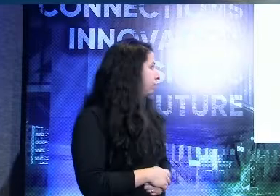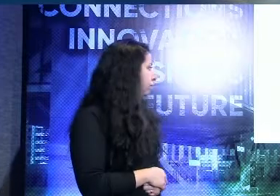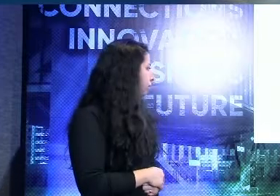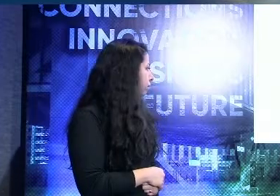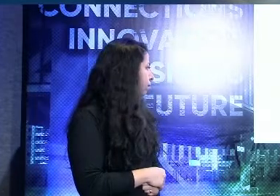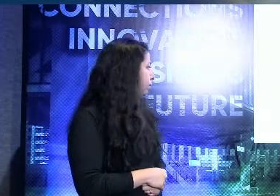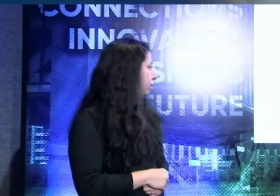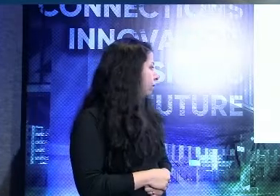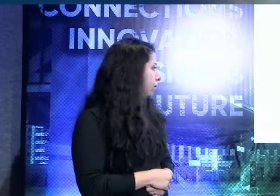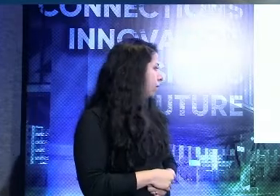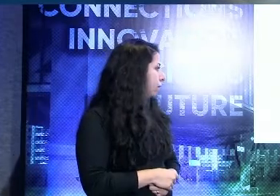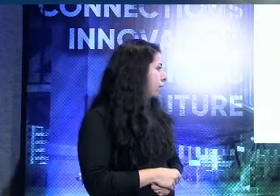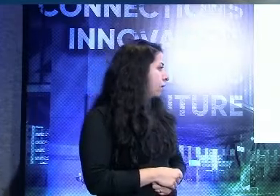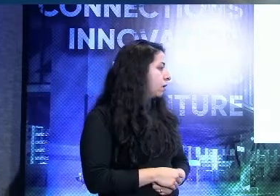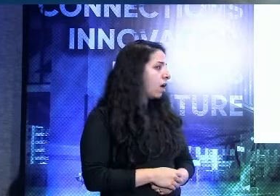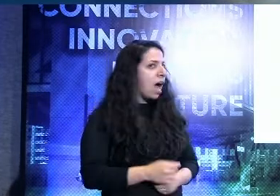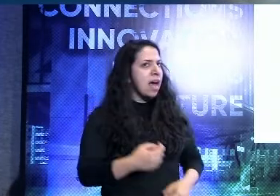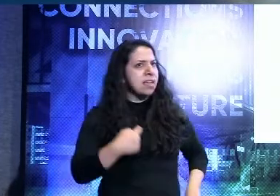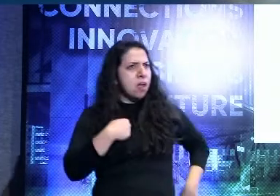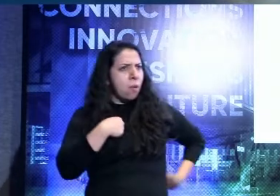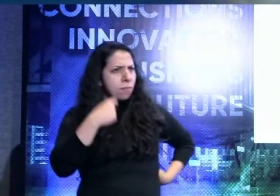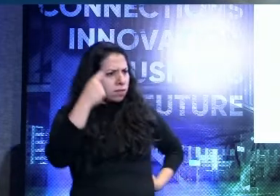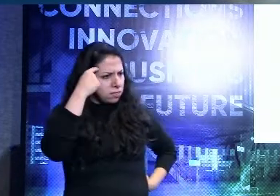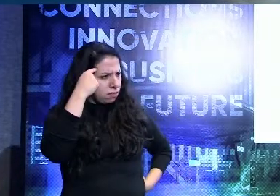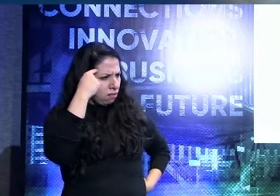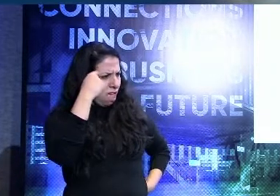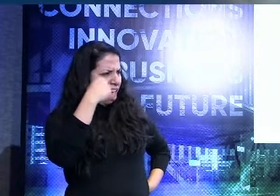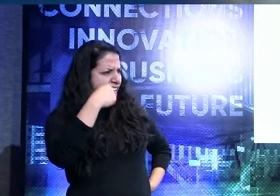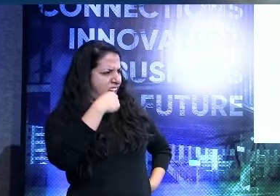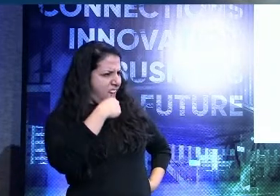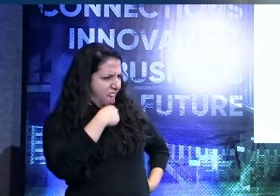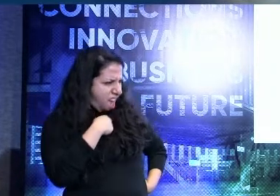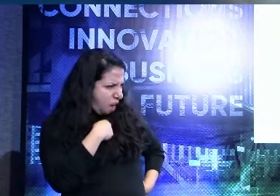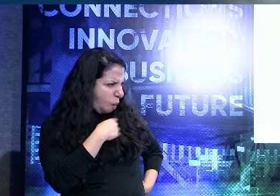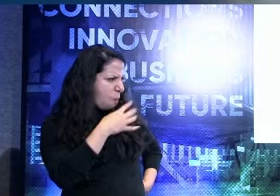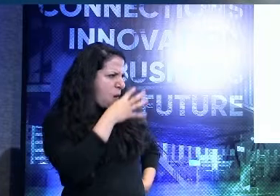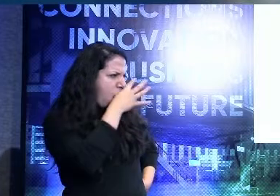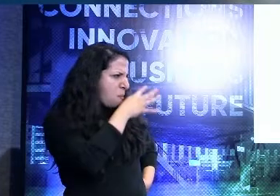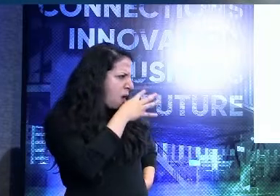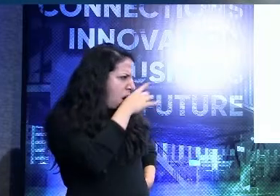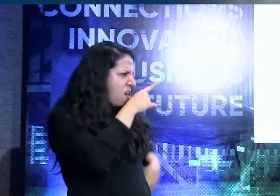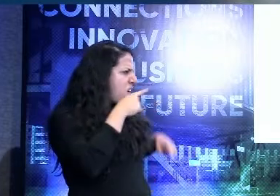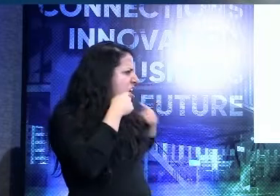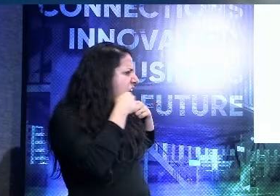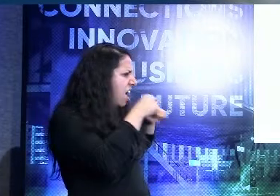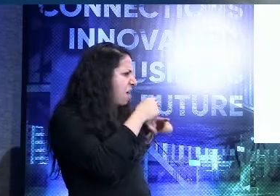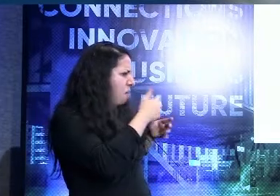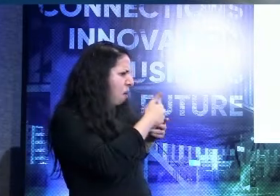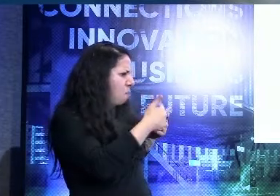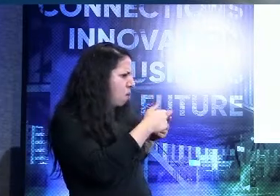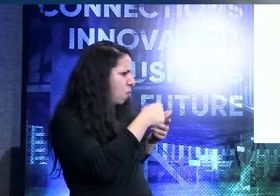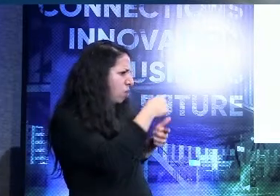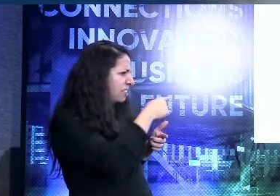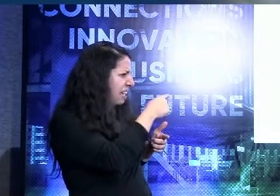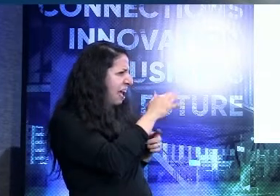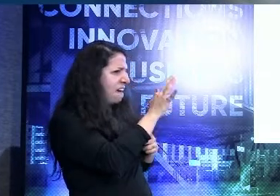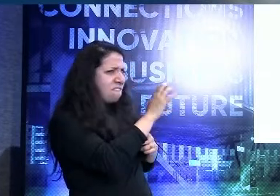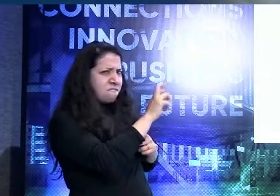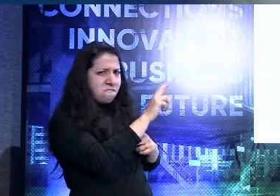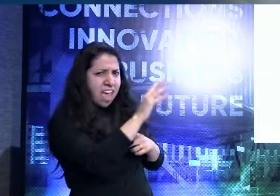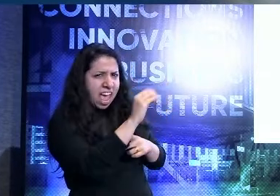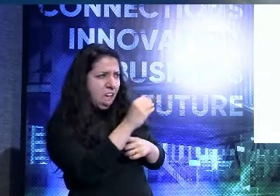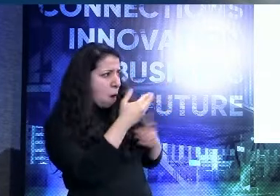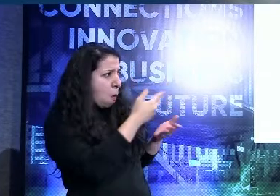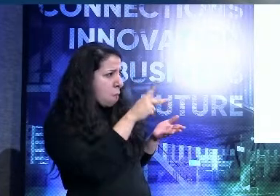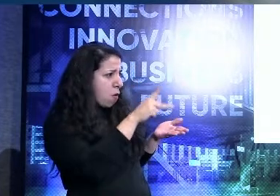hora eu pensei assim, quem sou eu para criticar a lenda professor José Ferro? O Ferro ele vai em qualquer evento de